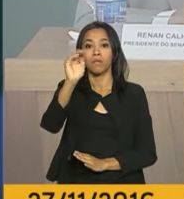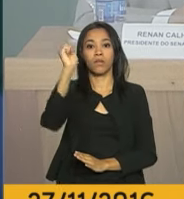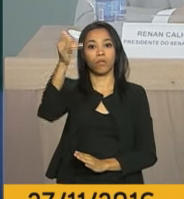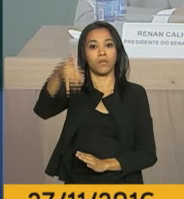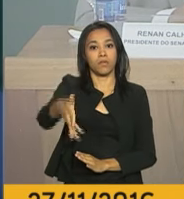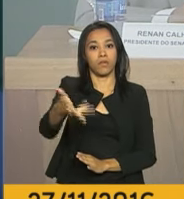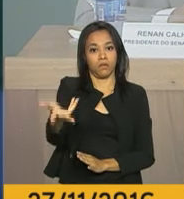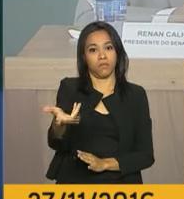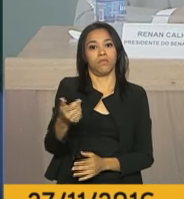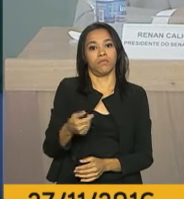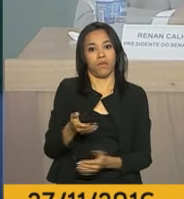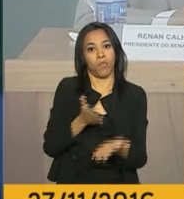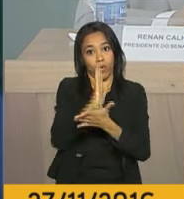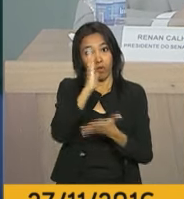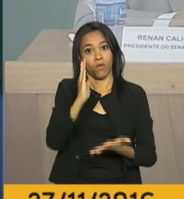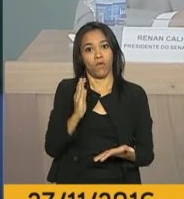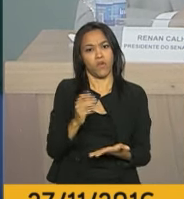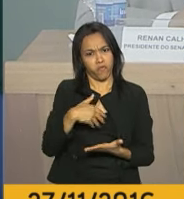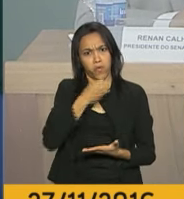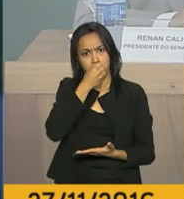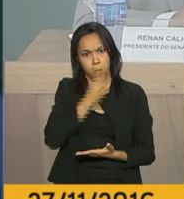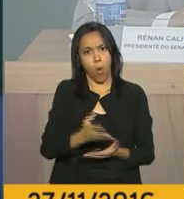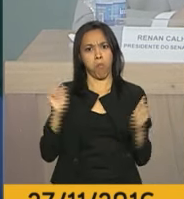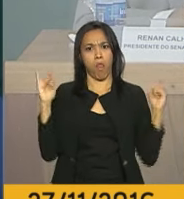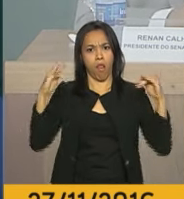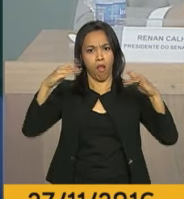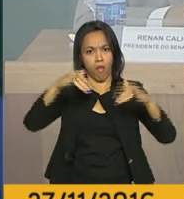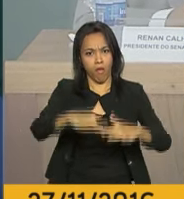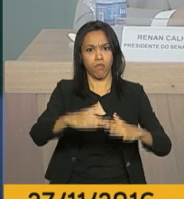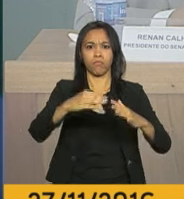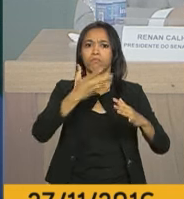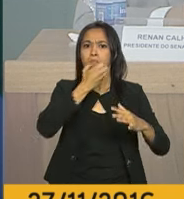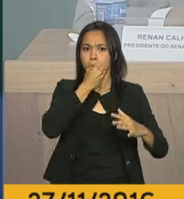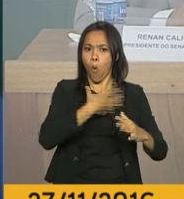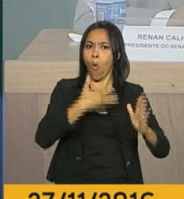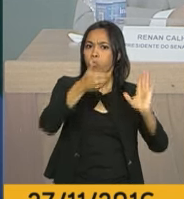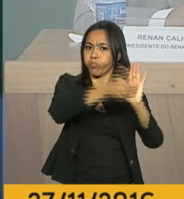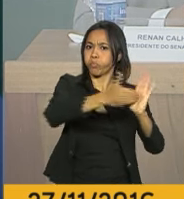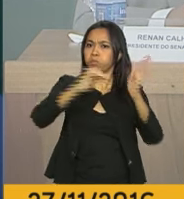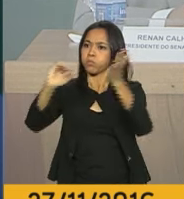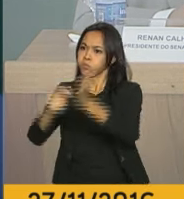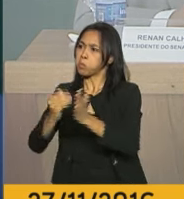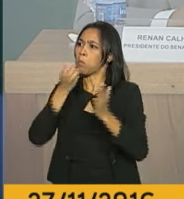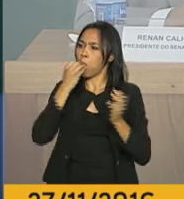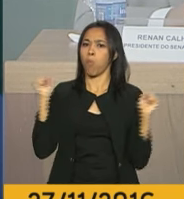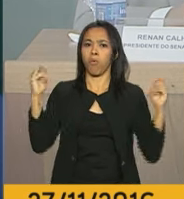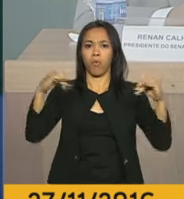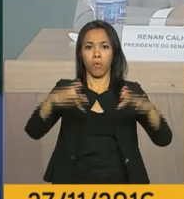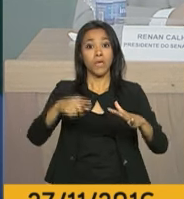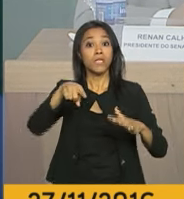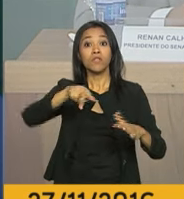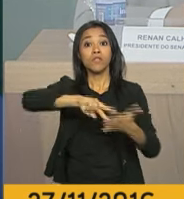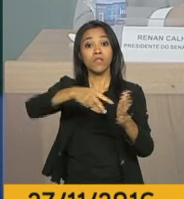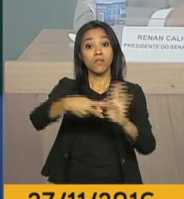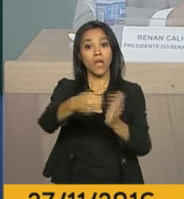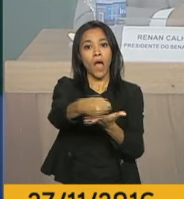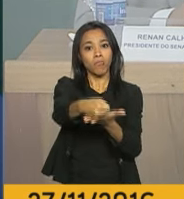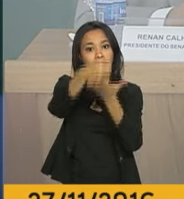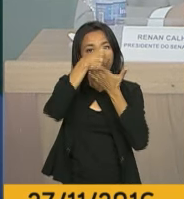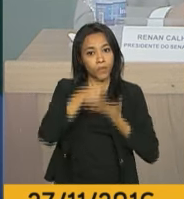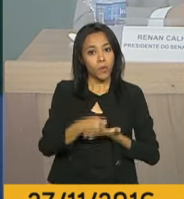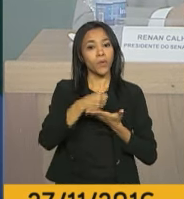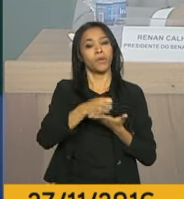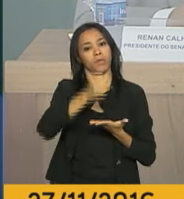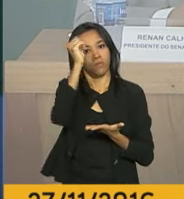às 4h30 da manhã, foi com quórum na Câmara e no Senado, apenas para revelar o apoio extraordinário que o